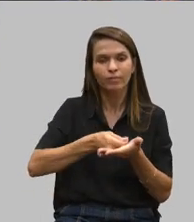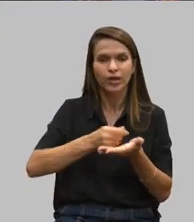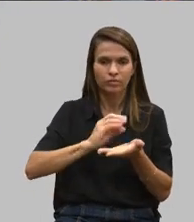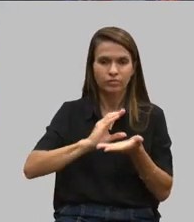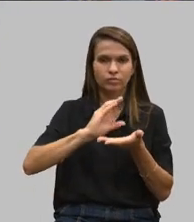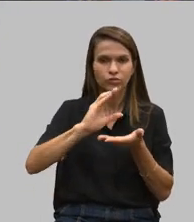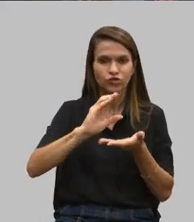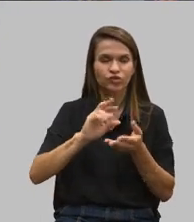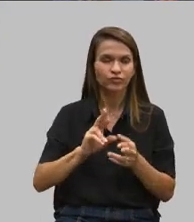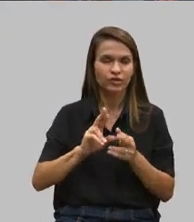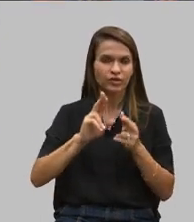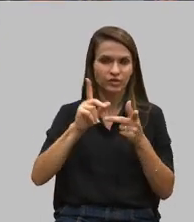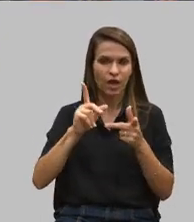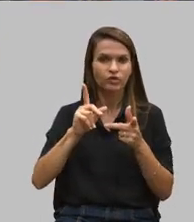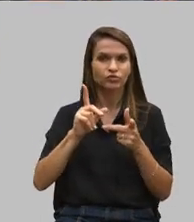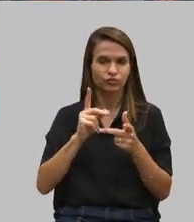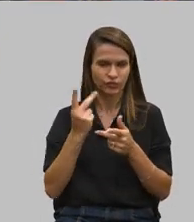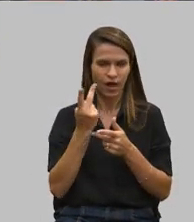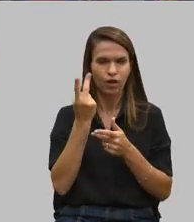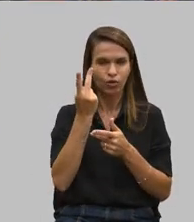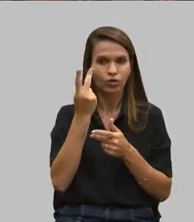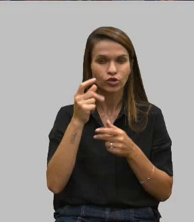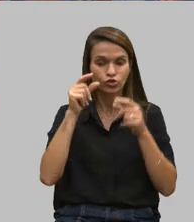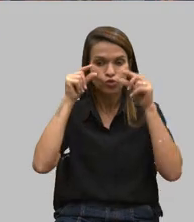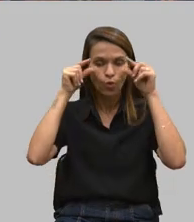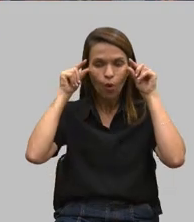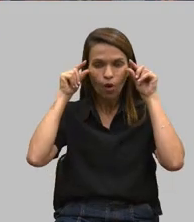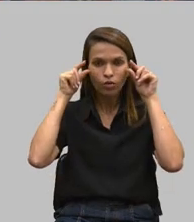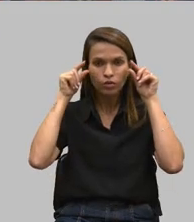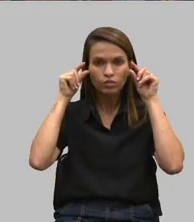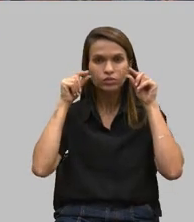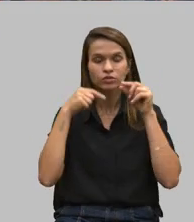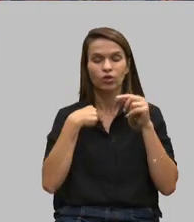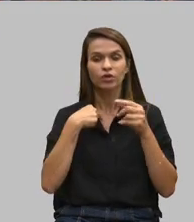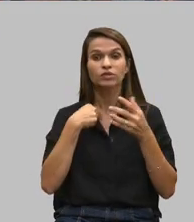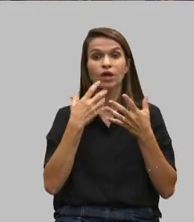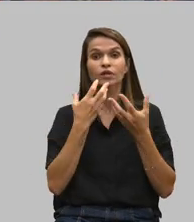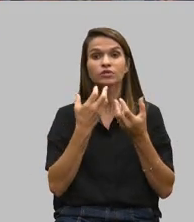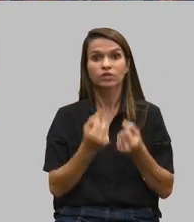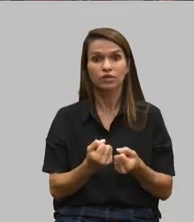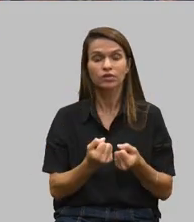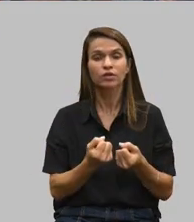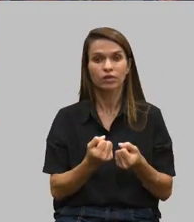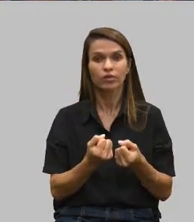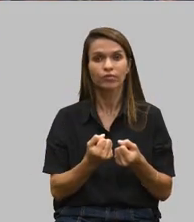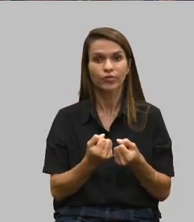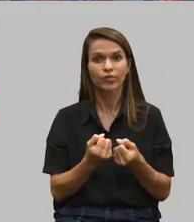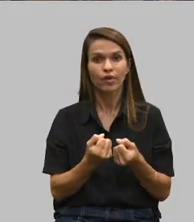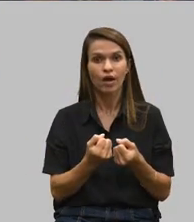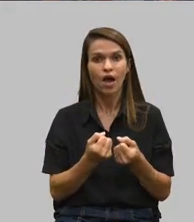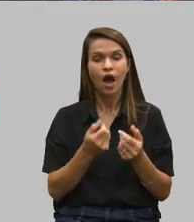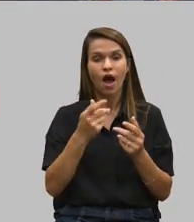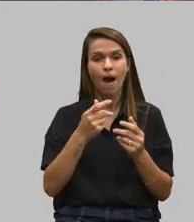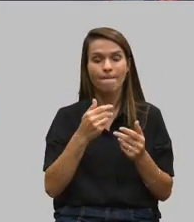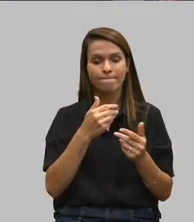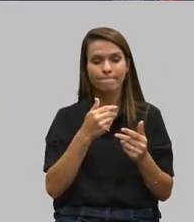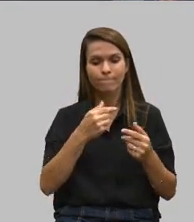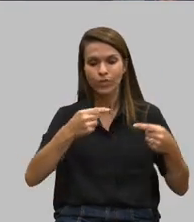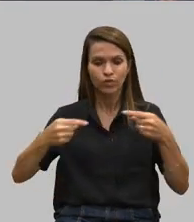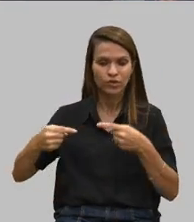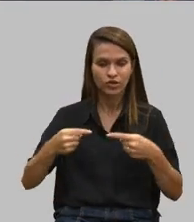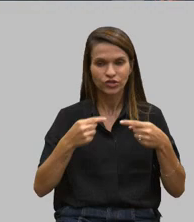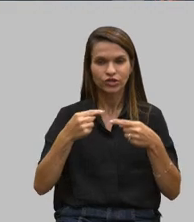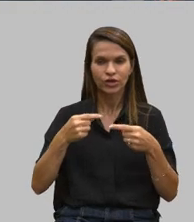óculos nós em paralelo nós aprovamos a nossa política estadual de oftalmologia a política estadual de